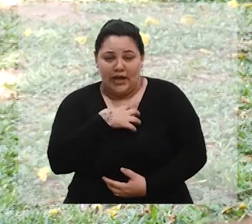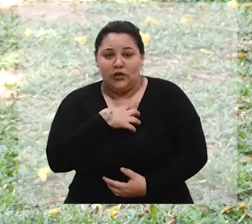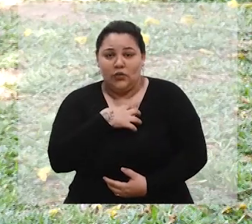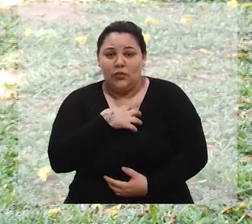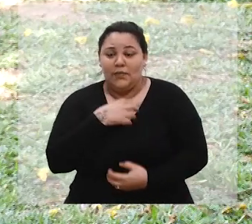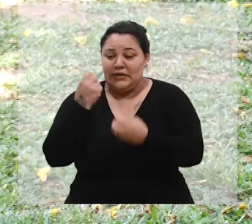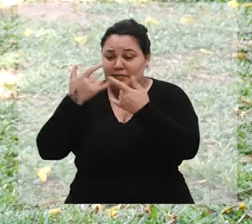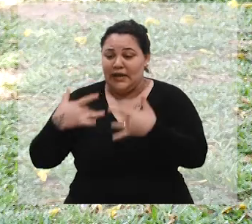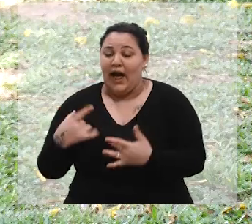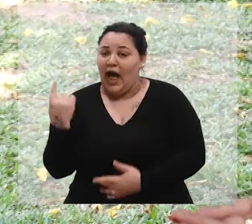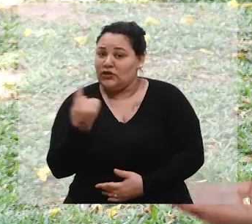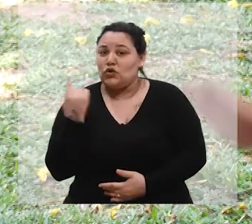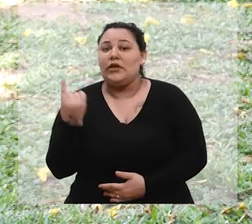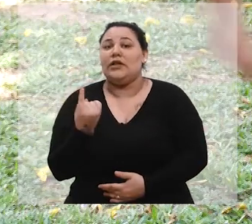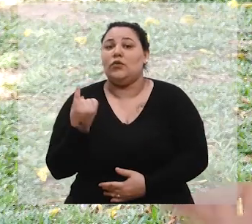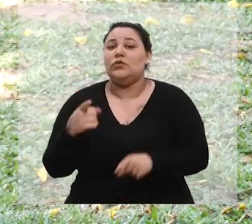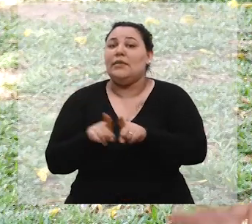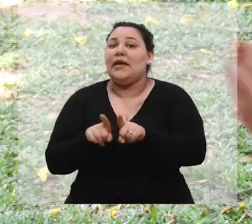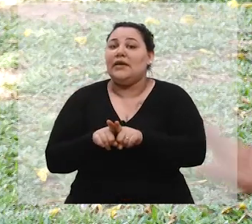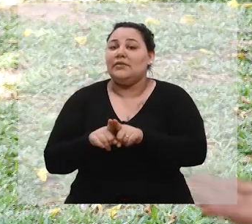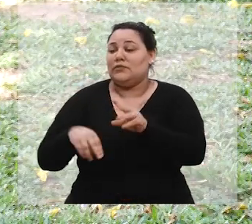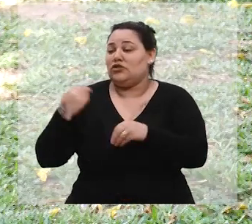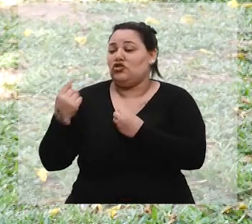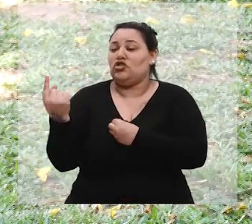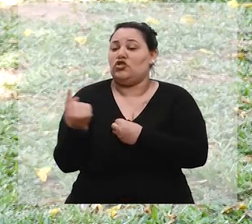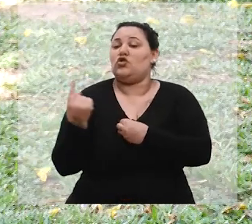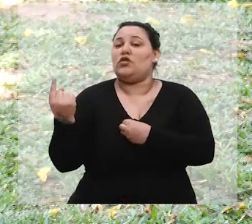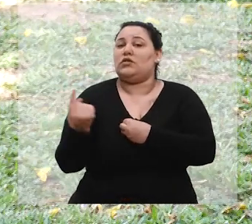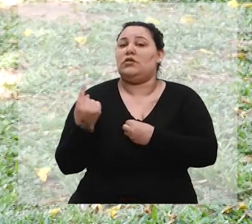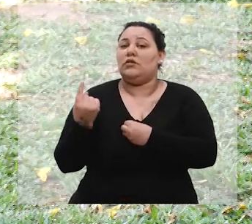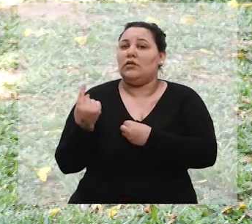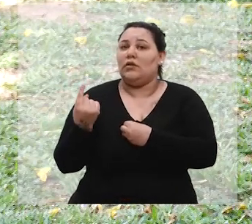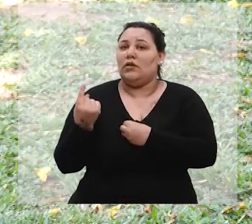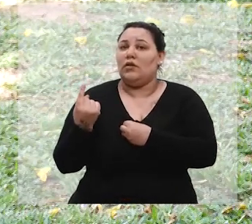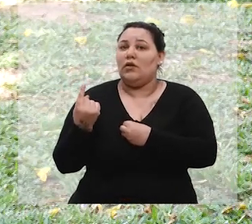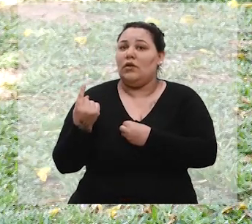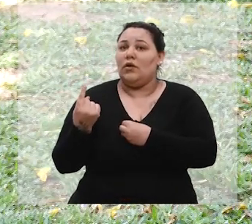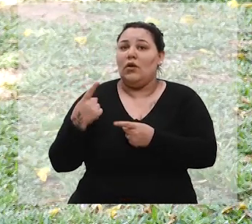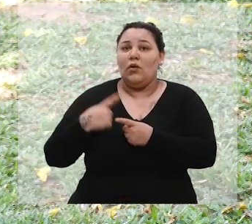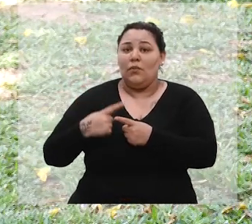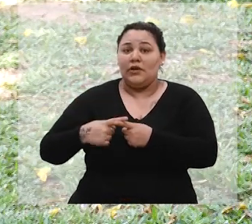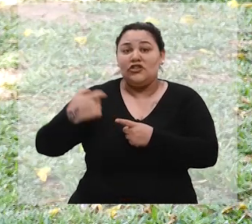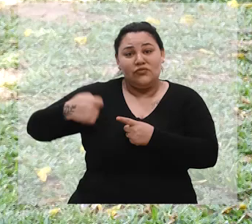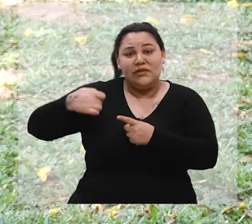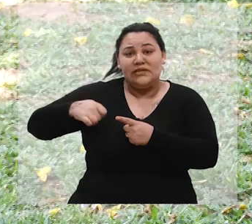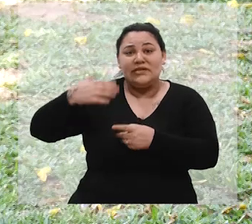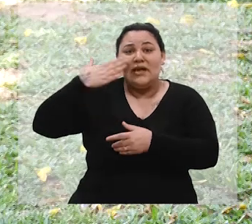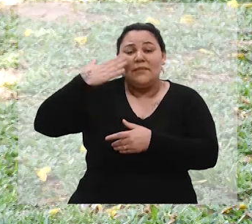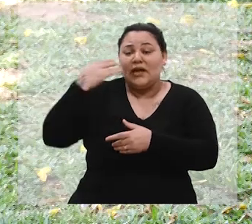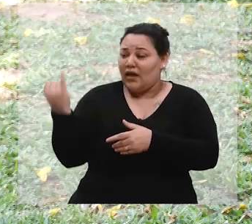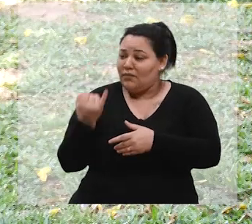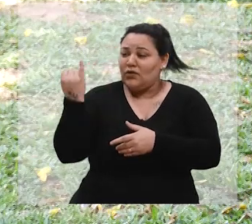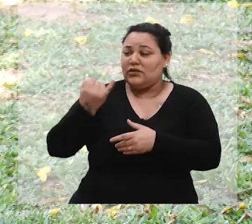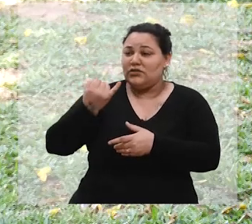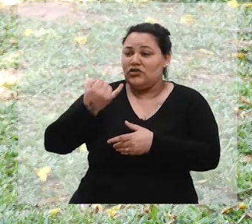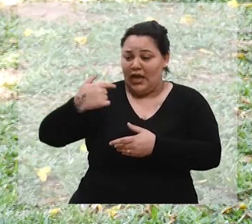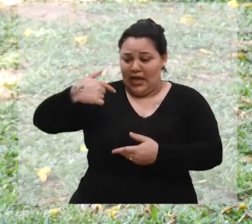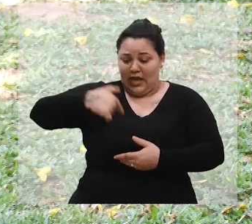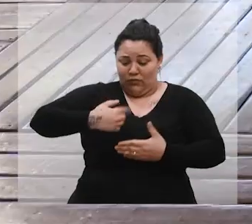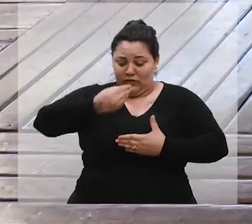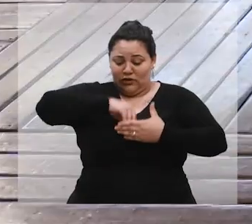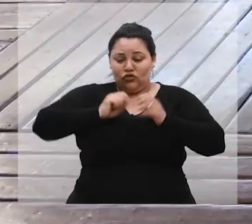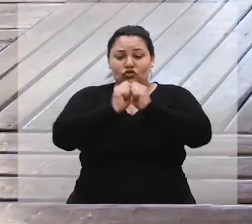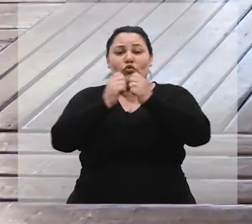com a solidão, porque afinal de contas, o que é a solidão se não poder estar diante da nossa própria companhia, né? Por que isso tem que ser